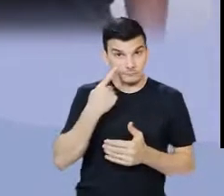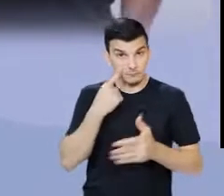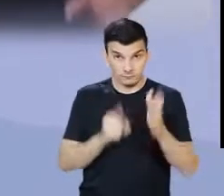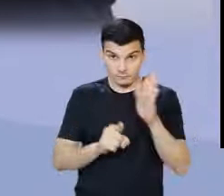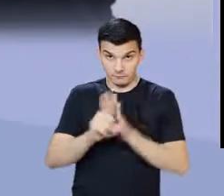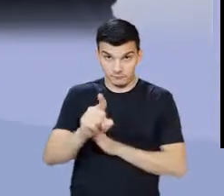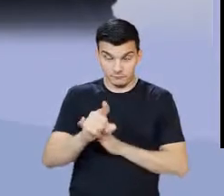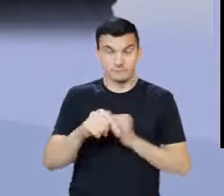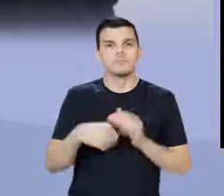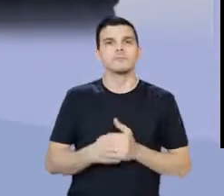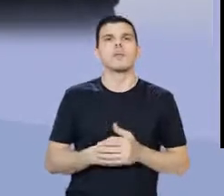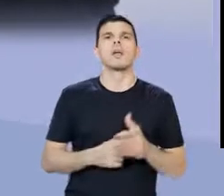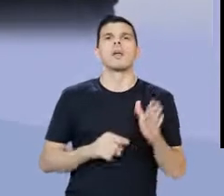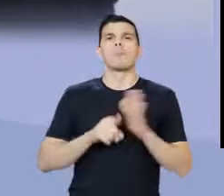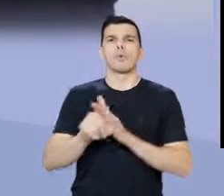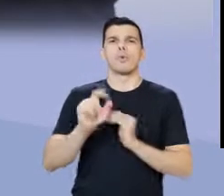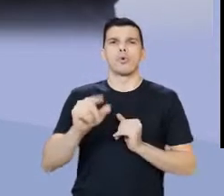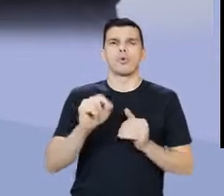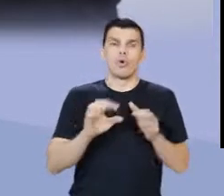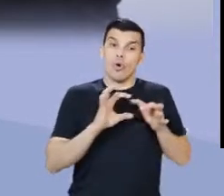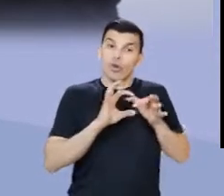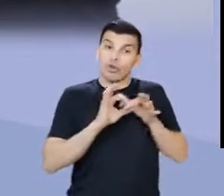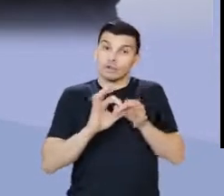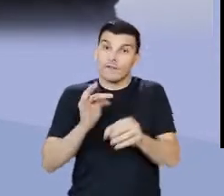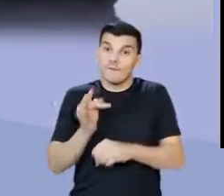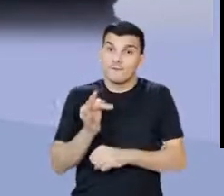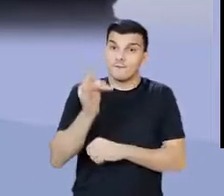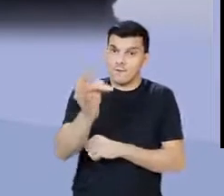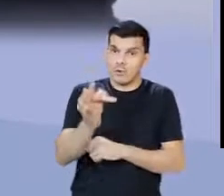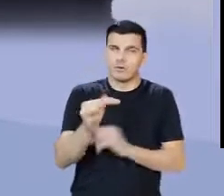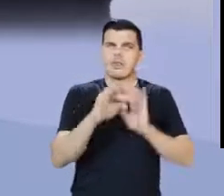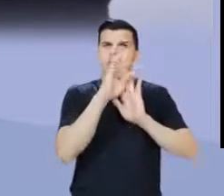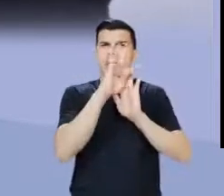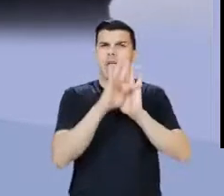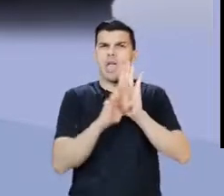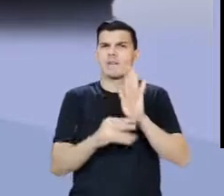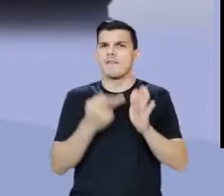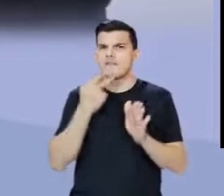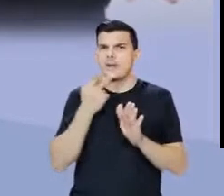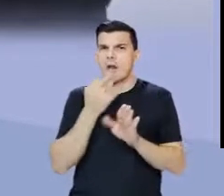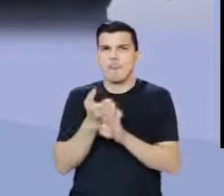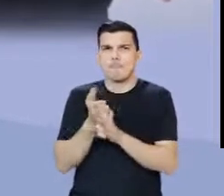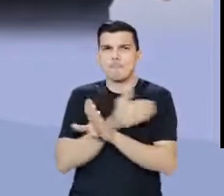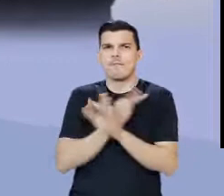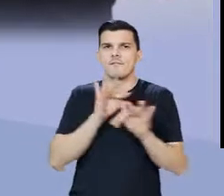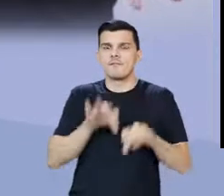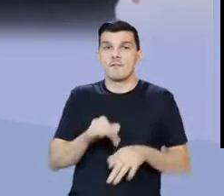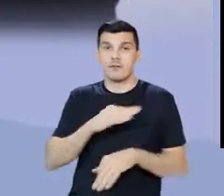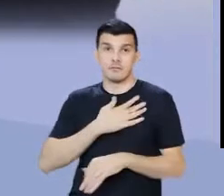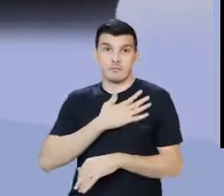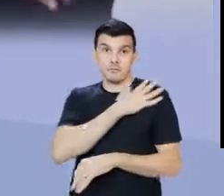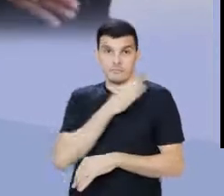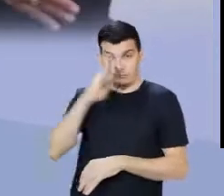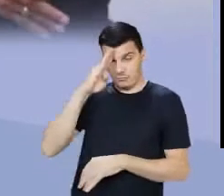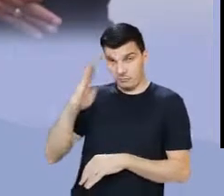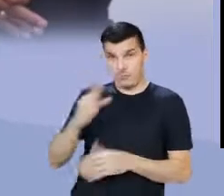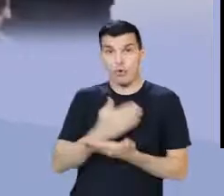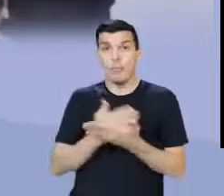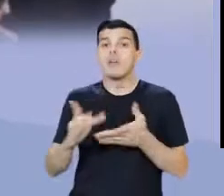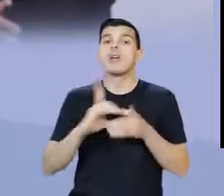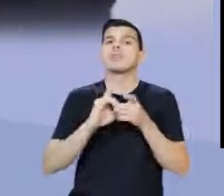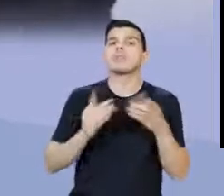presta atenção na pergunta, meu aluno. Ele está perguntando sobre as continuidades. Ele te deu um texto, falou da saída do regime militar, o